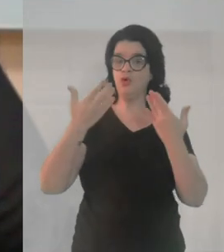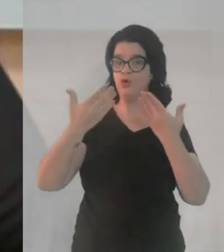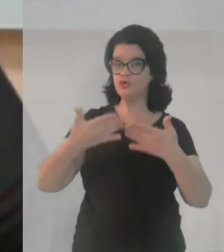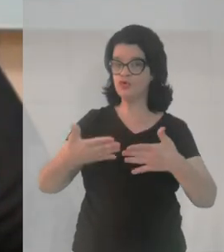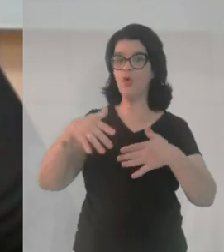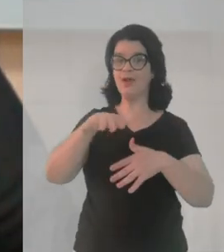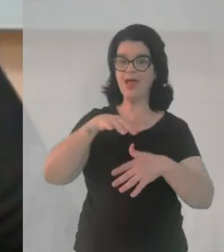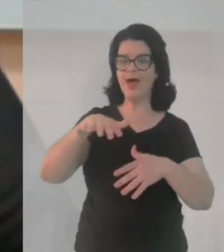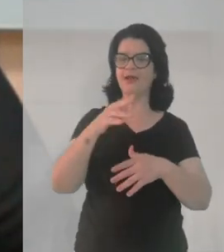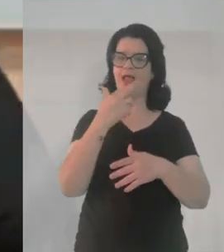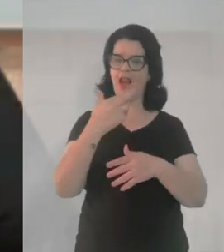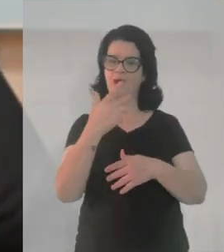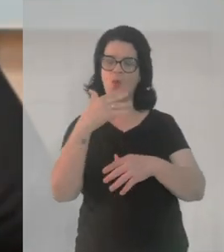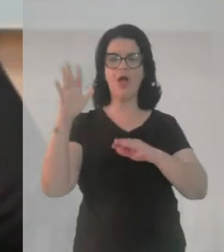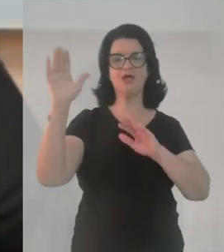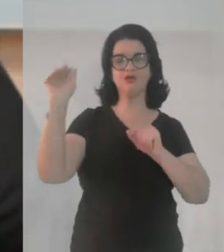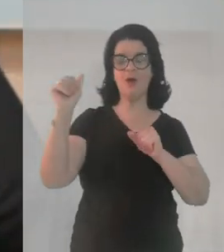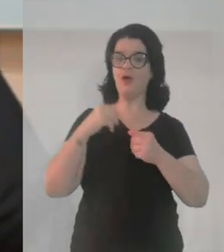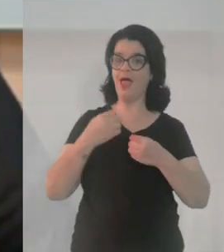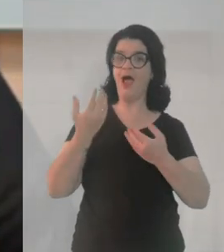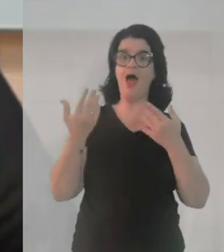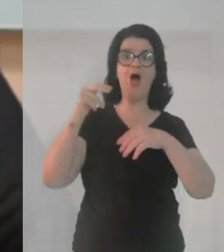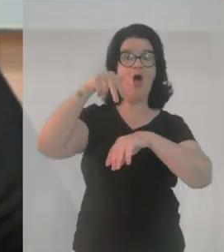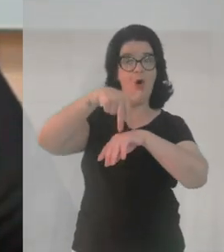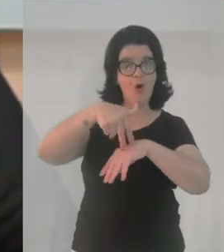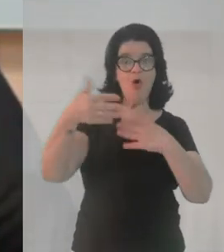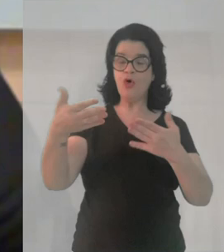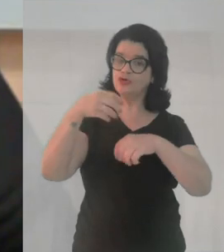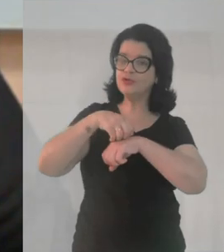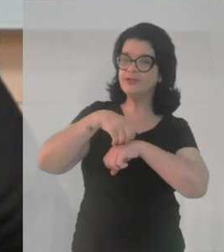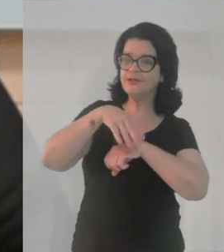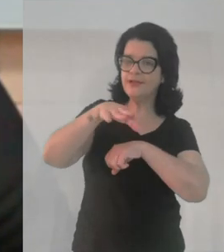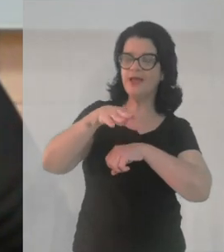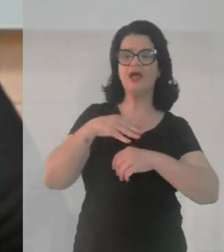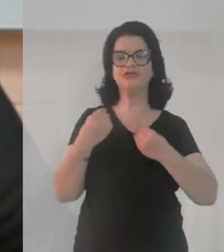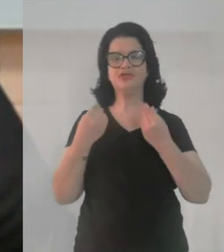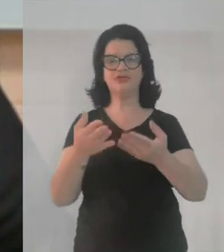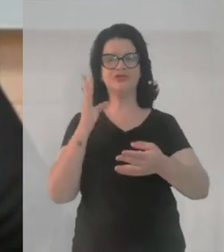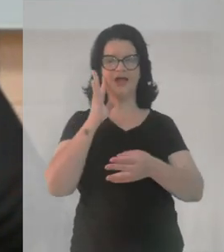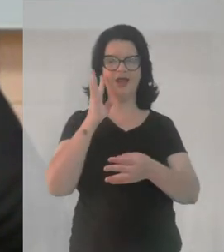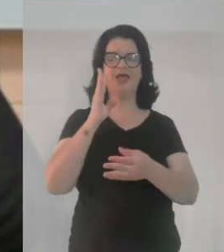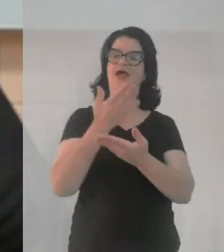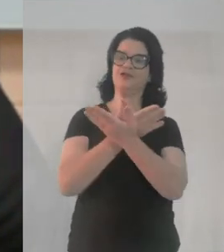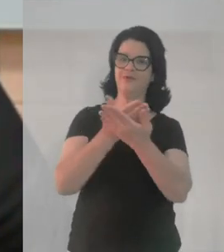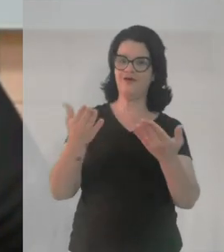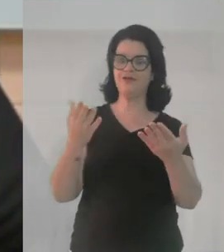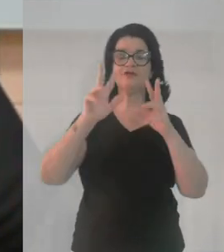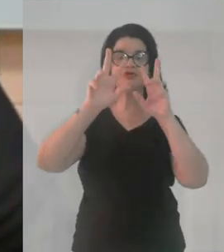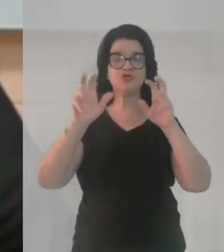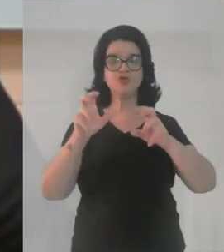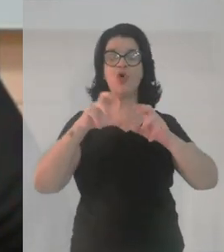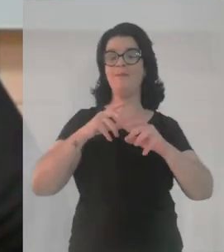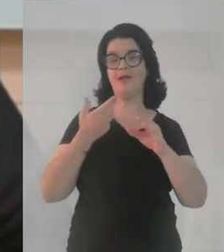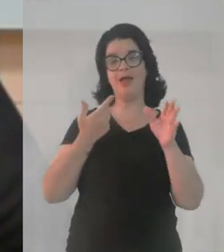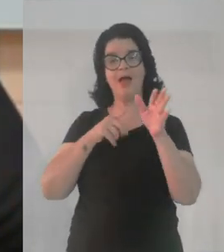na área de língua espanhola e passando aqui hoje para deixar algumas dicas legais para vocês sobre